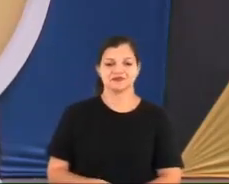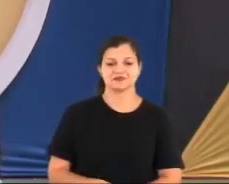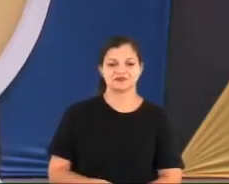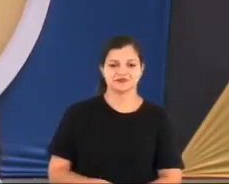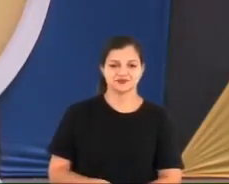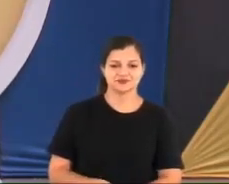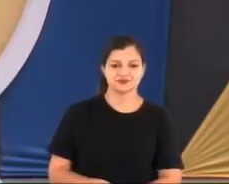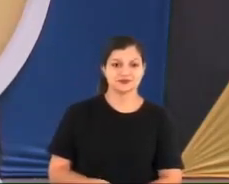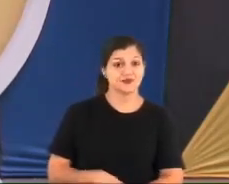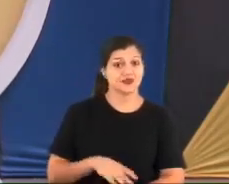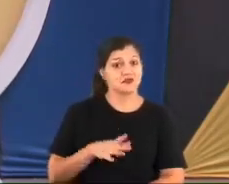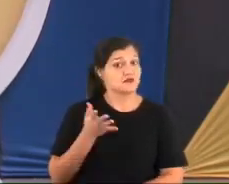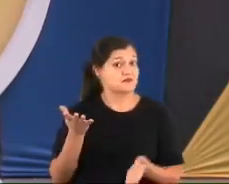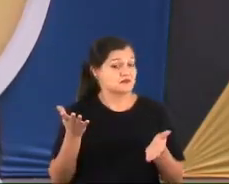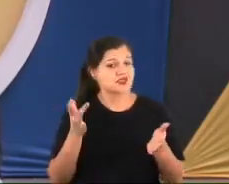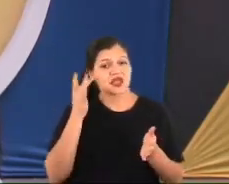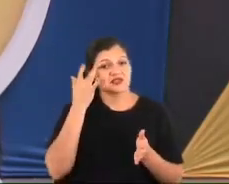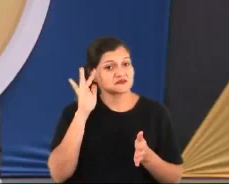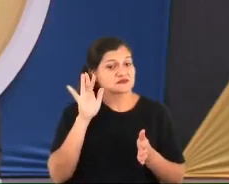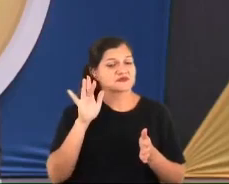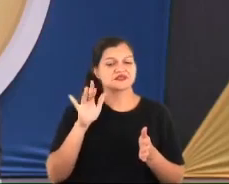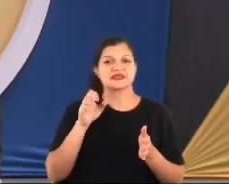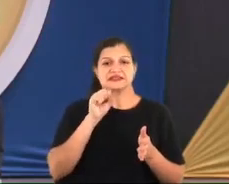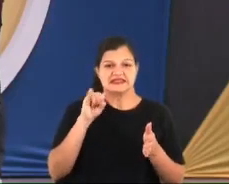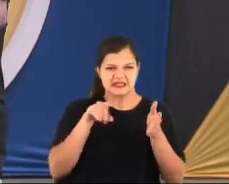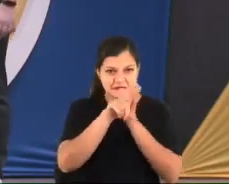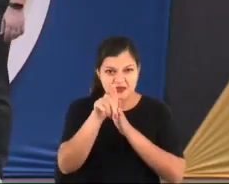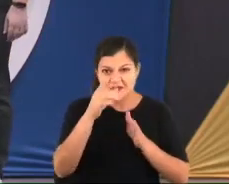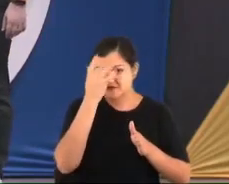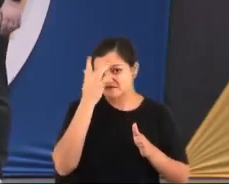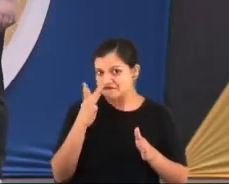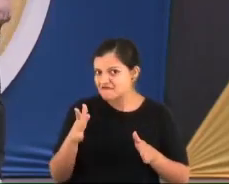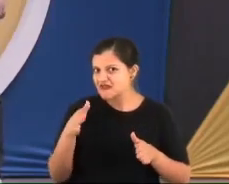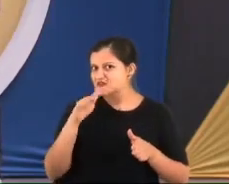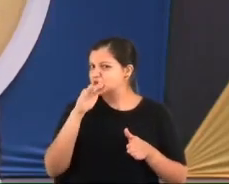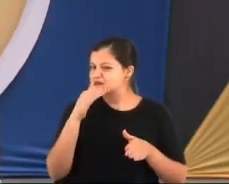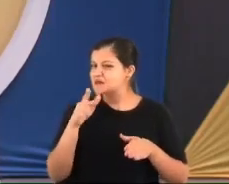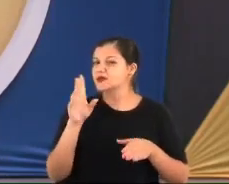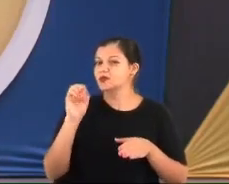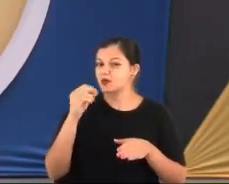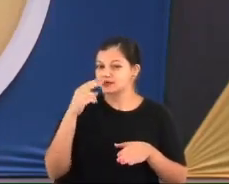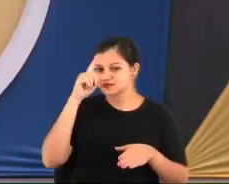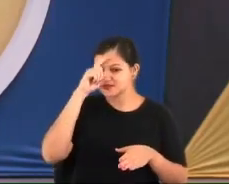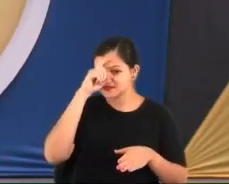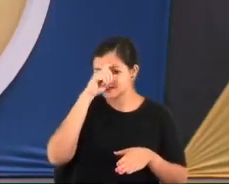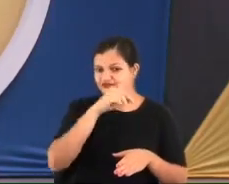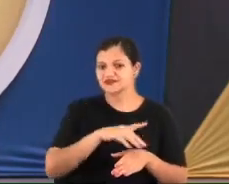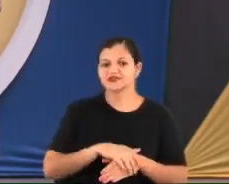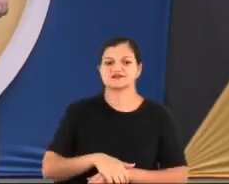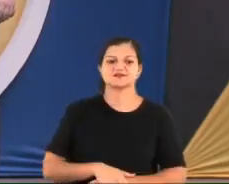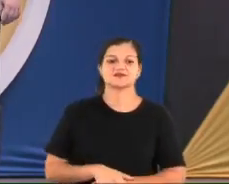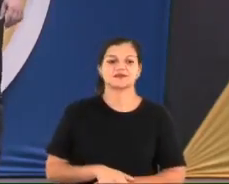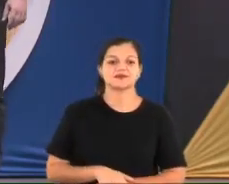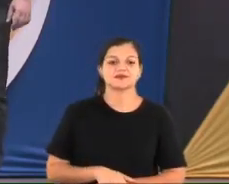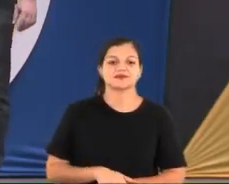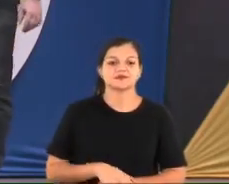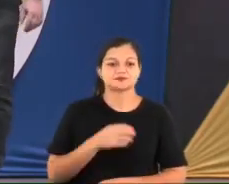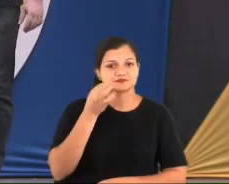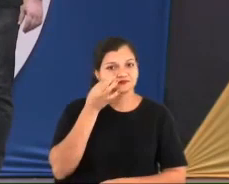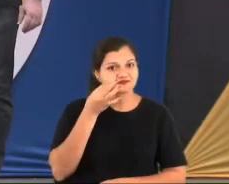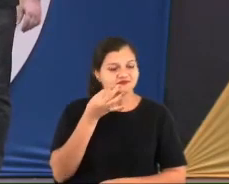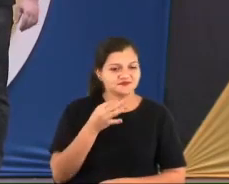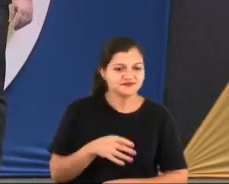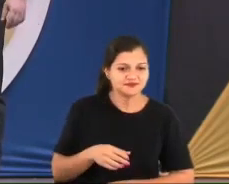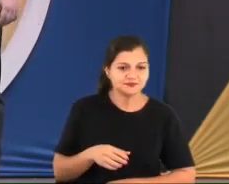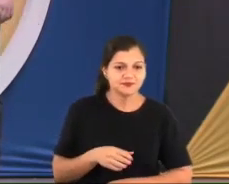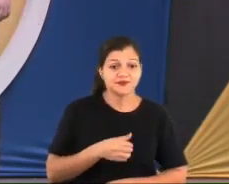Bora ver se vai ser fácil, média ou difícil. Eita, Bruno, já começou com a difícil, hein? Bora saber se você tá afiado.